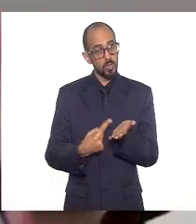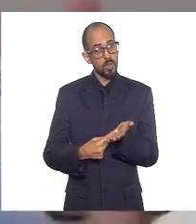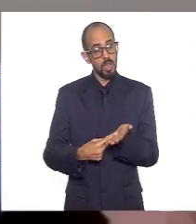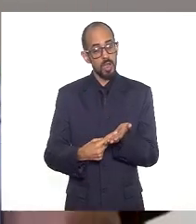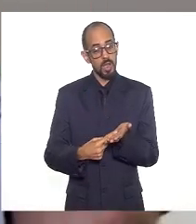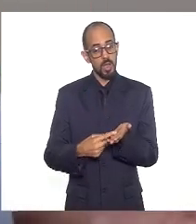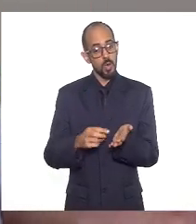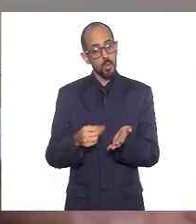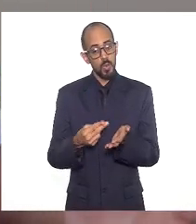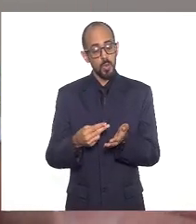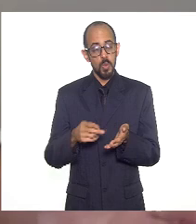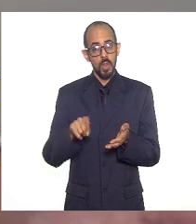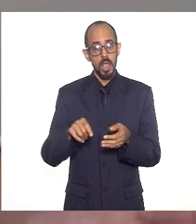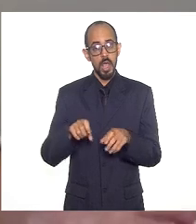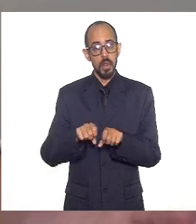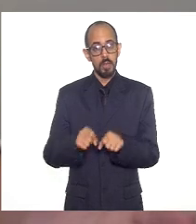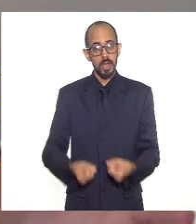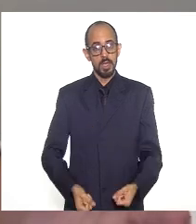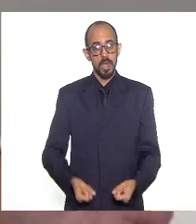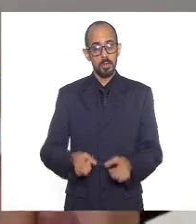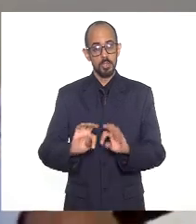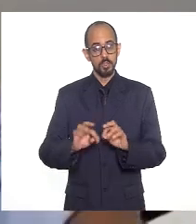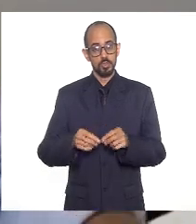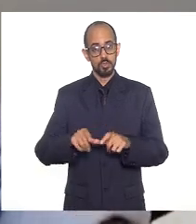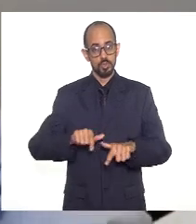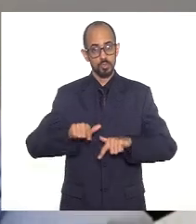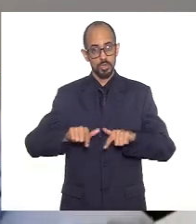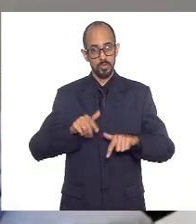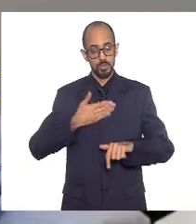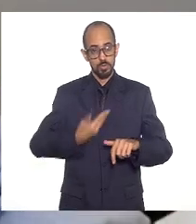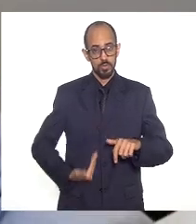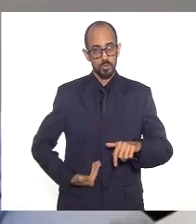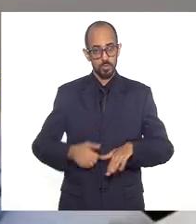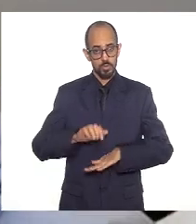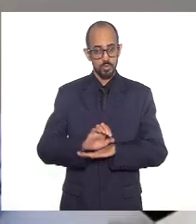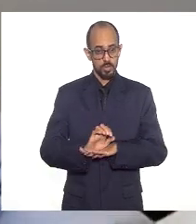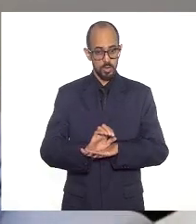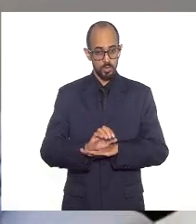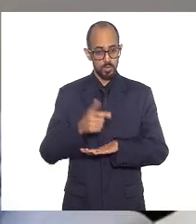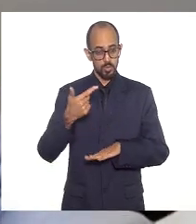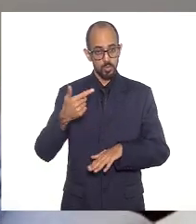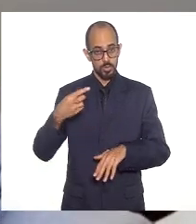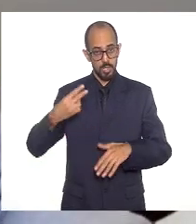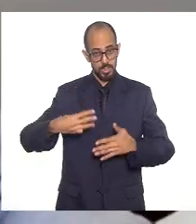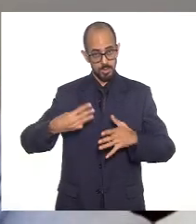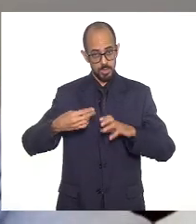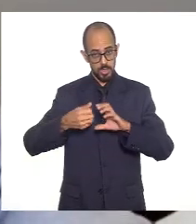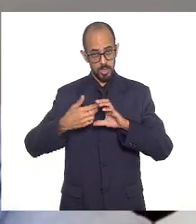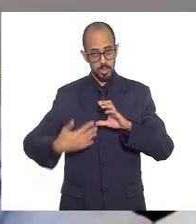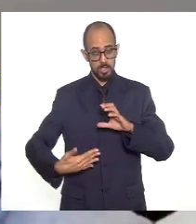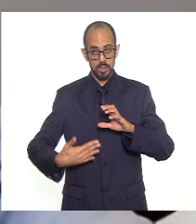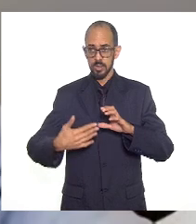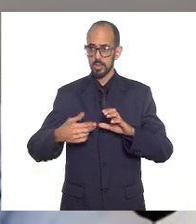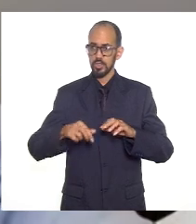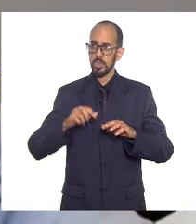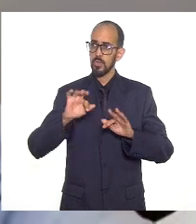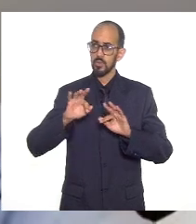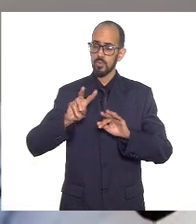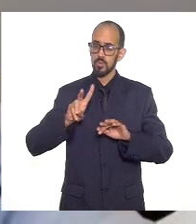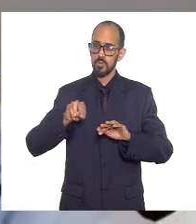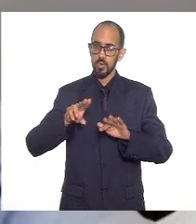um desmonte na prática do serviço público estadual. E o terceiro aspecto, e concluo, deputado André Ciliano. E aí tem a